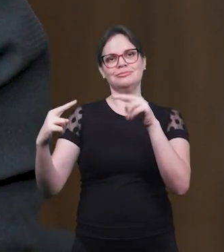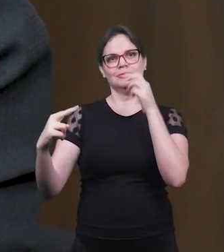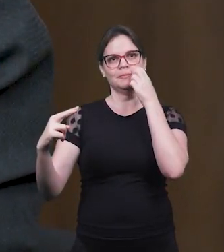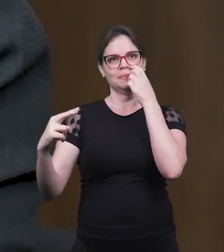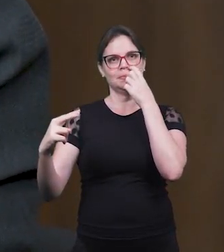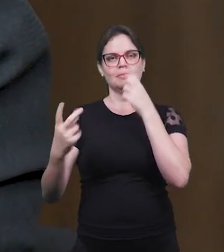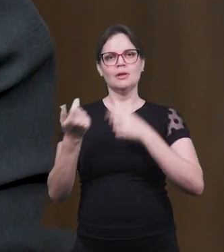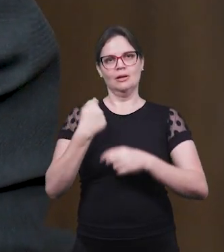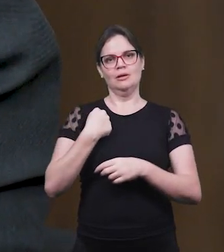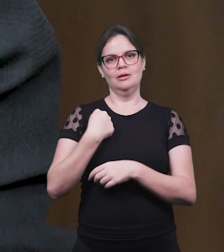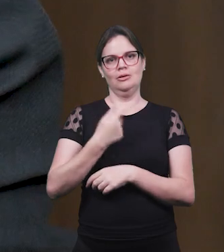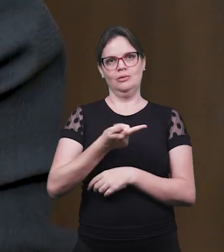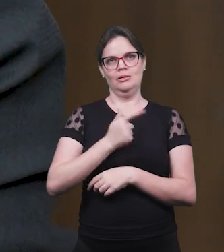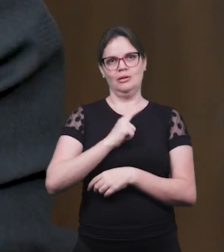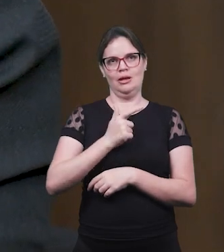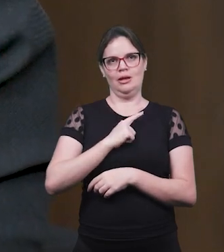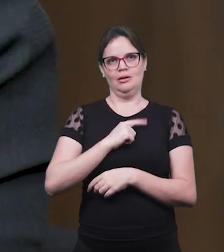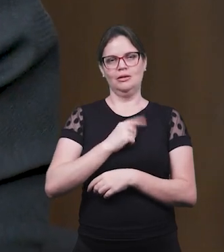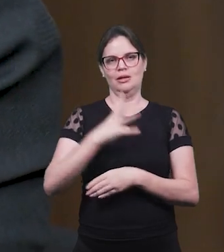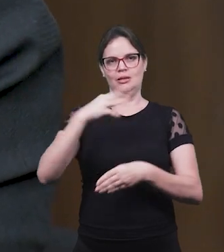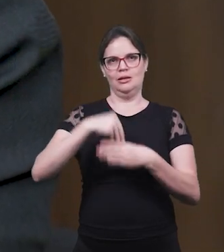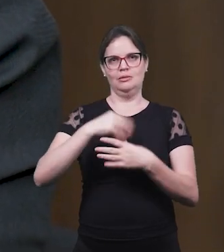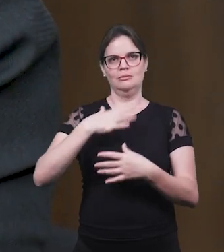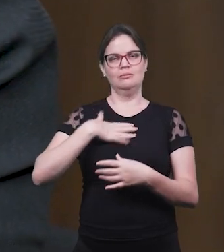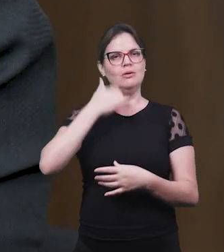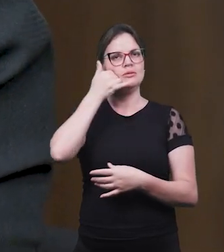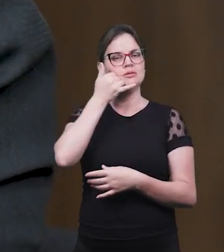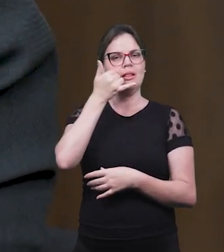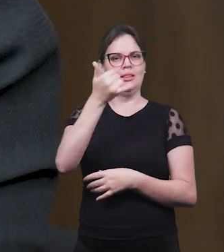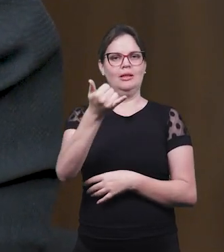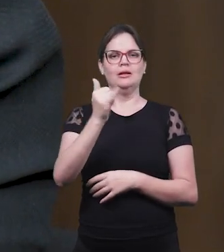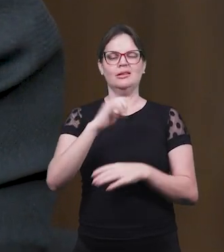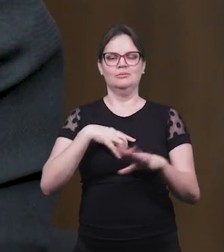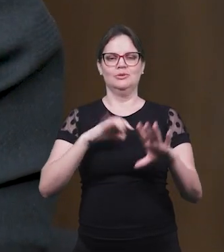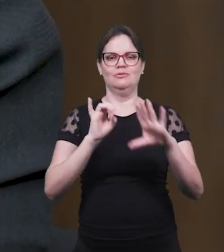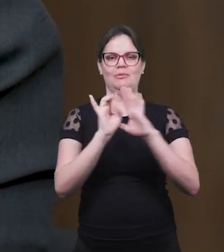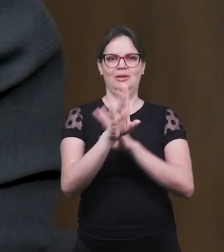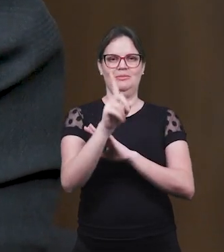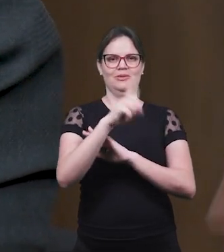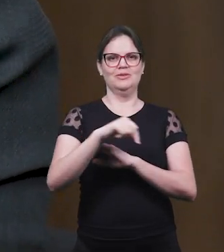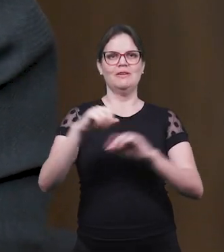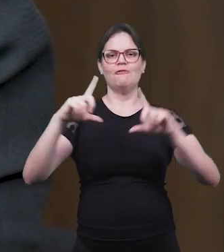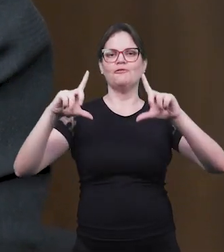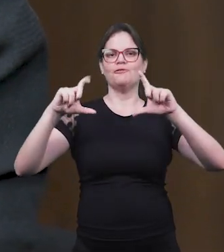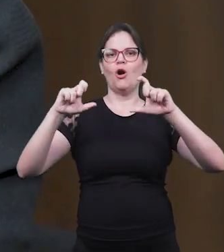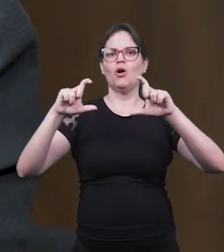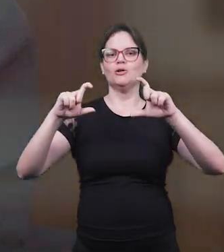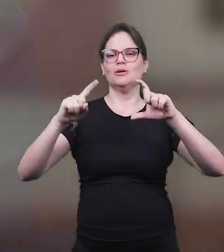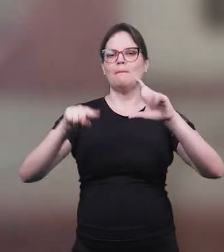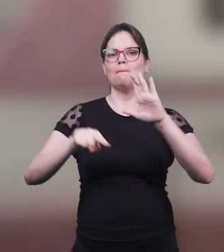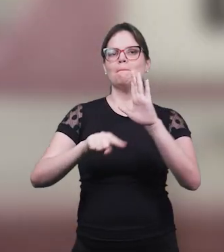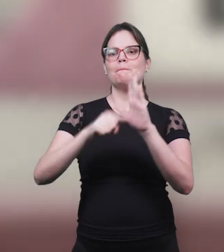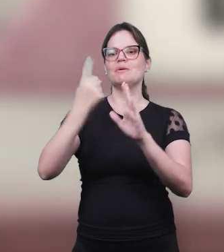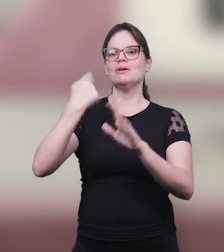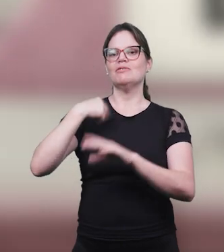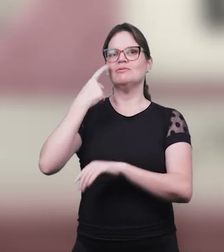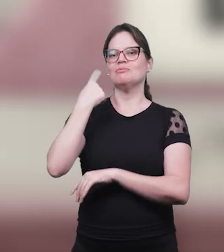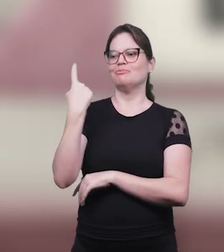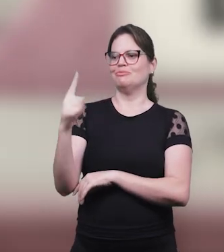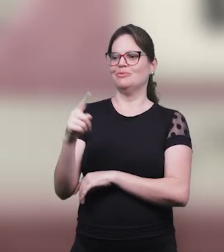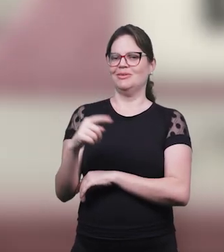inclusive, eu tenho, está no meu celular que eu posso compartilhar, uma fotografia do dia que eu a vi pela primeira vez.